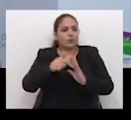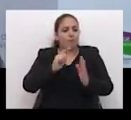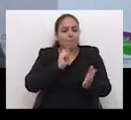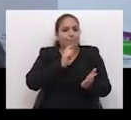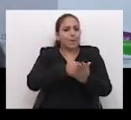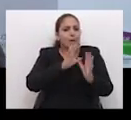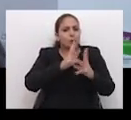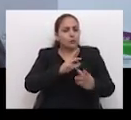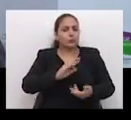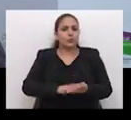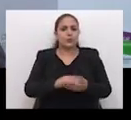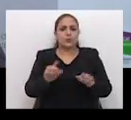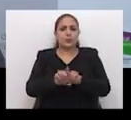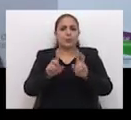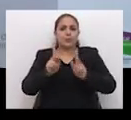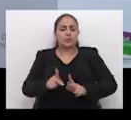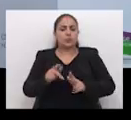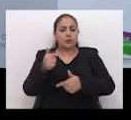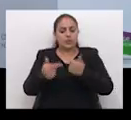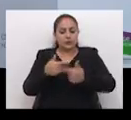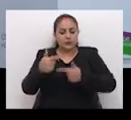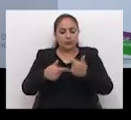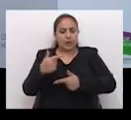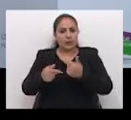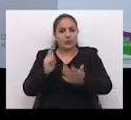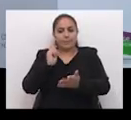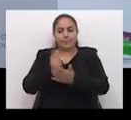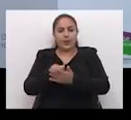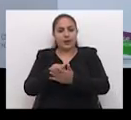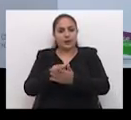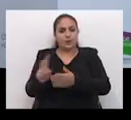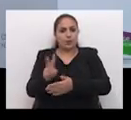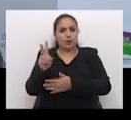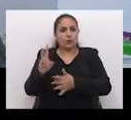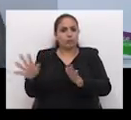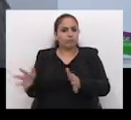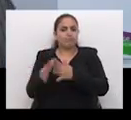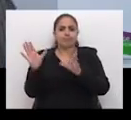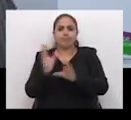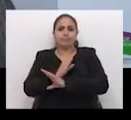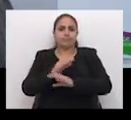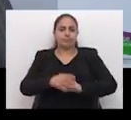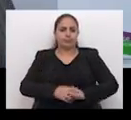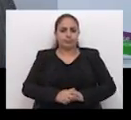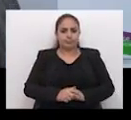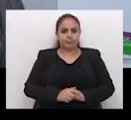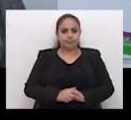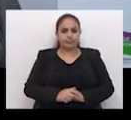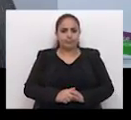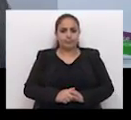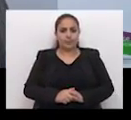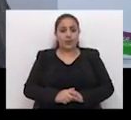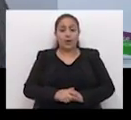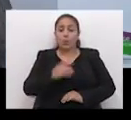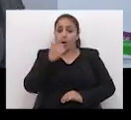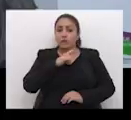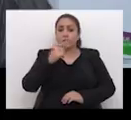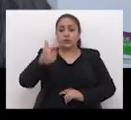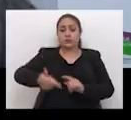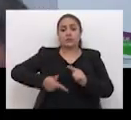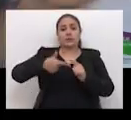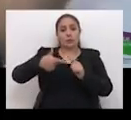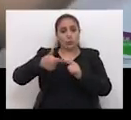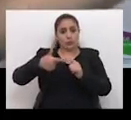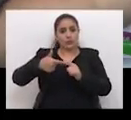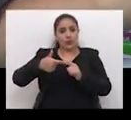assume. E daquele trabalhador que acaba pagando a passagem integral por não ter vínculo de trabalho. Então, a segunda passagem faz